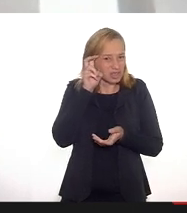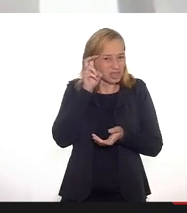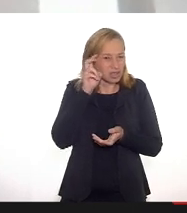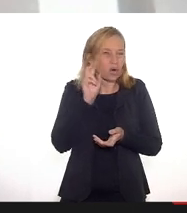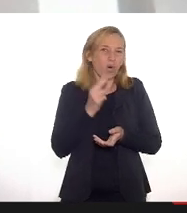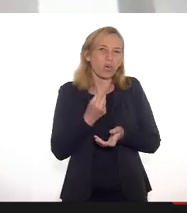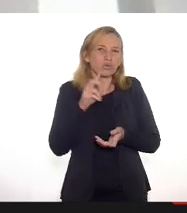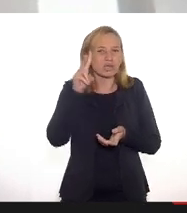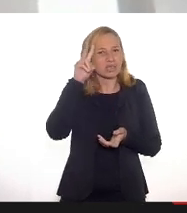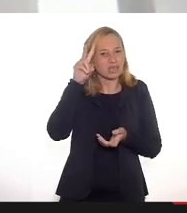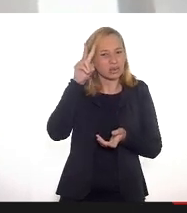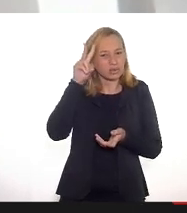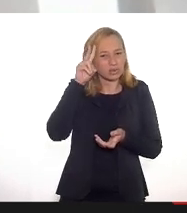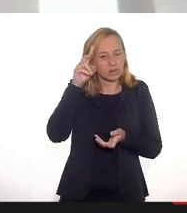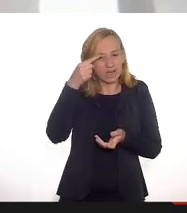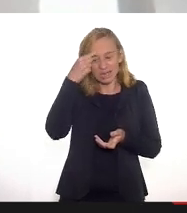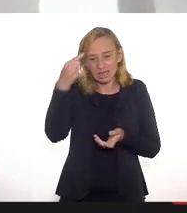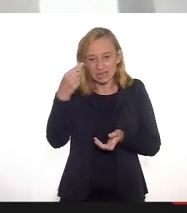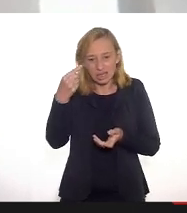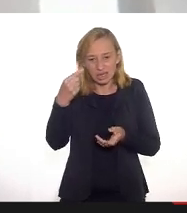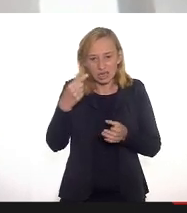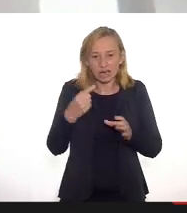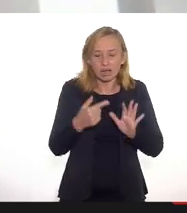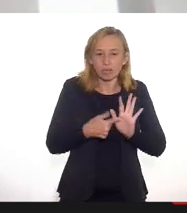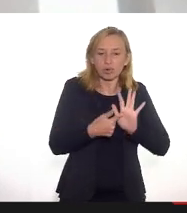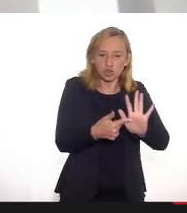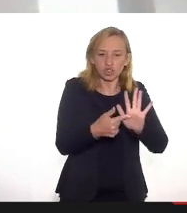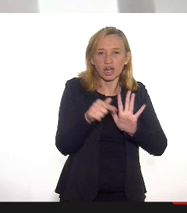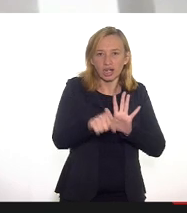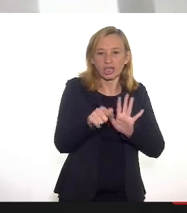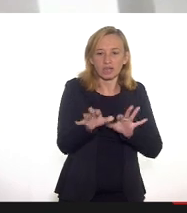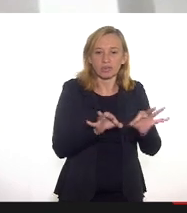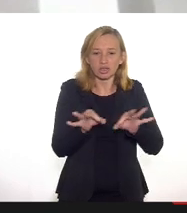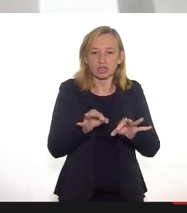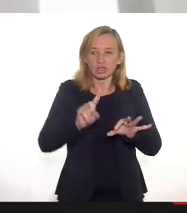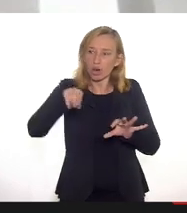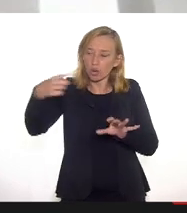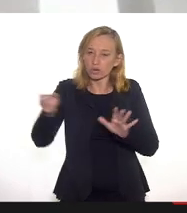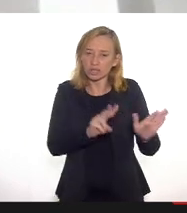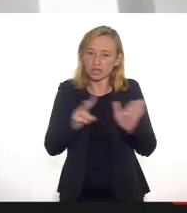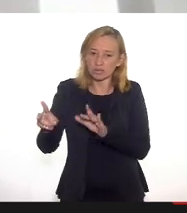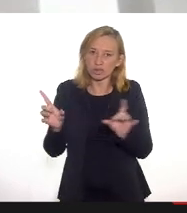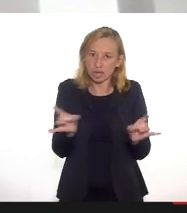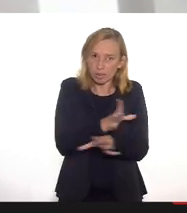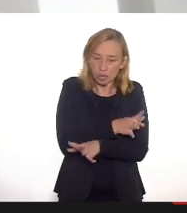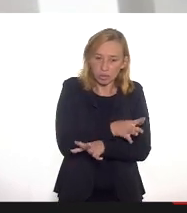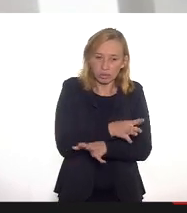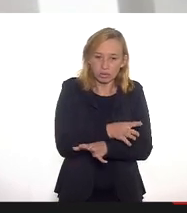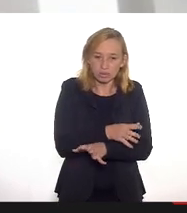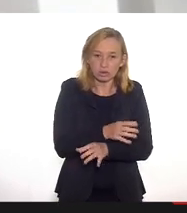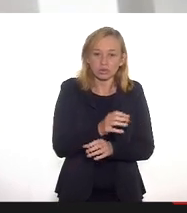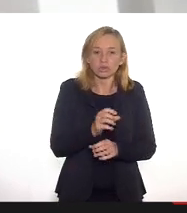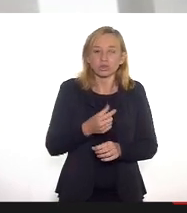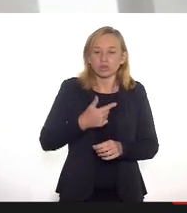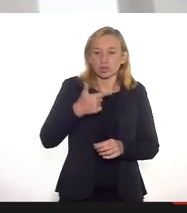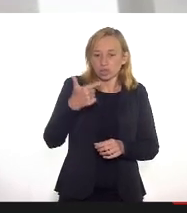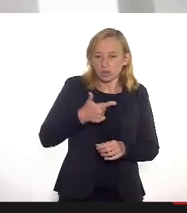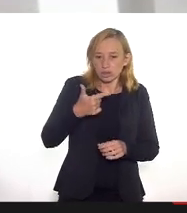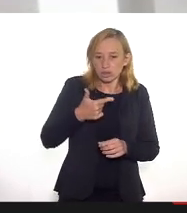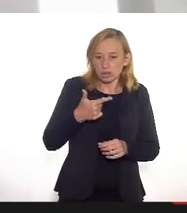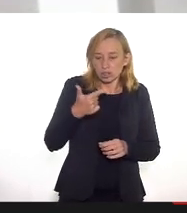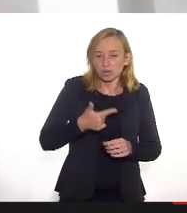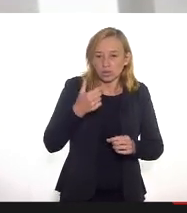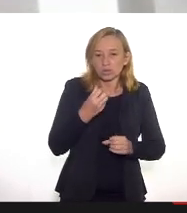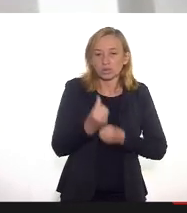na segunda-feira. A ideia era trazer já esse planejamento para cá. Na semana que vem, esse planejamento está pronto. É para o segundo semestre, a intenção de um